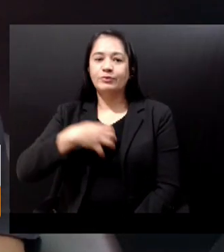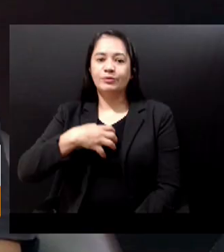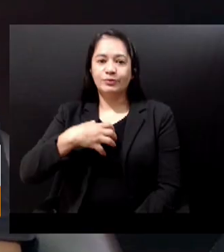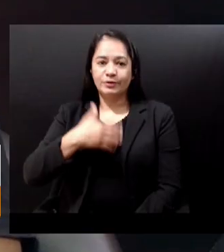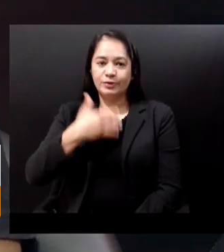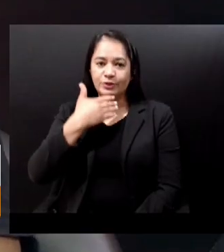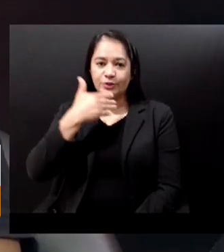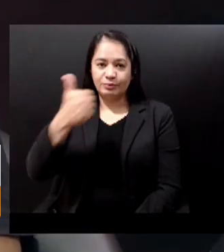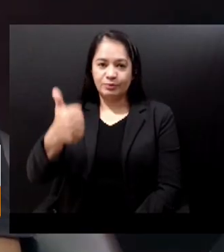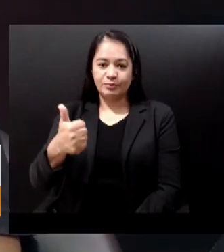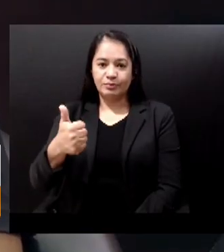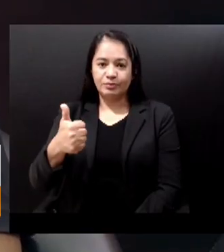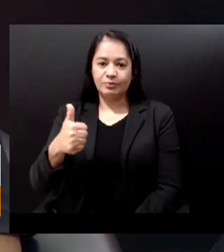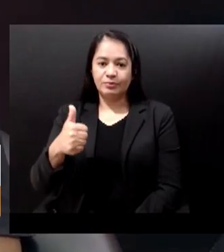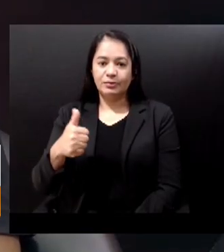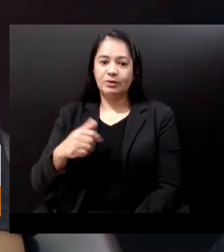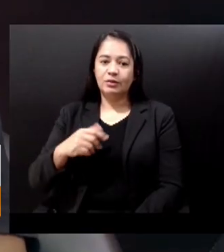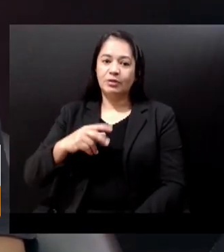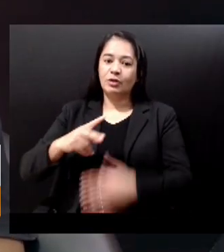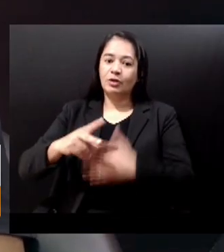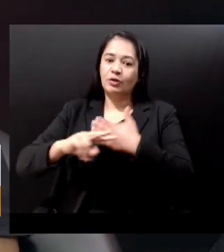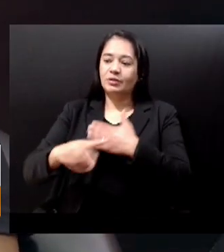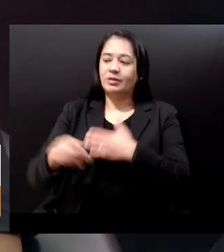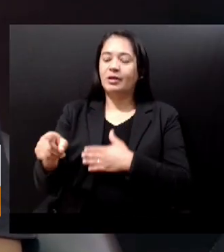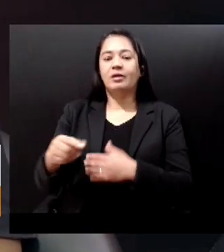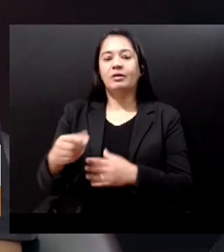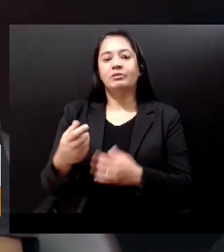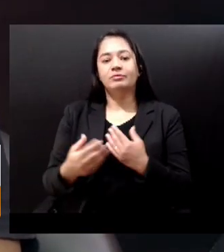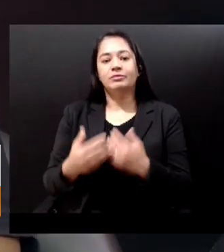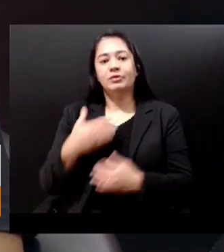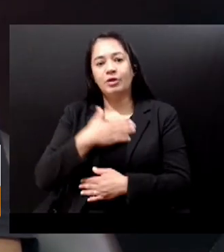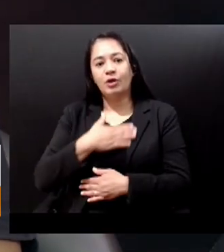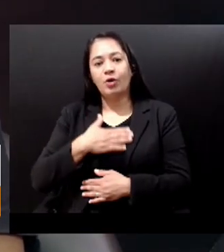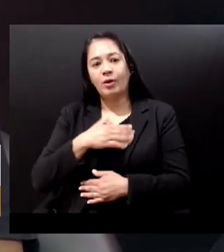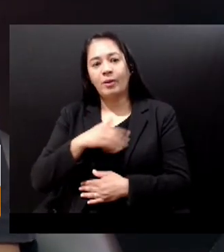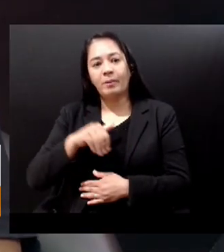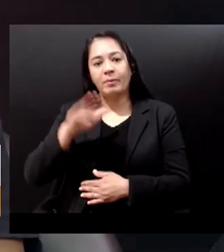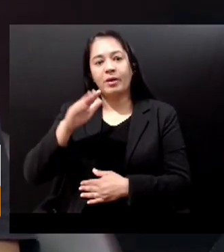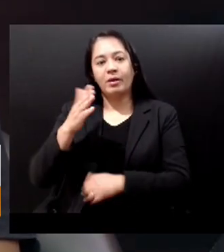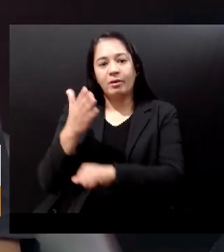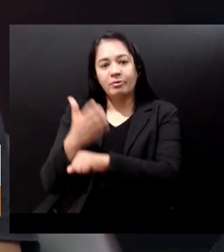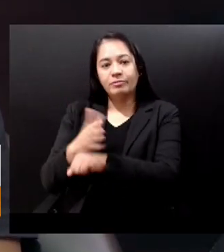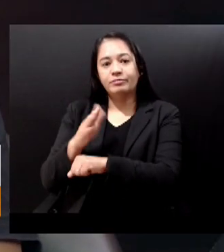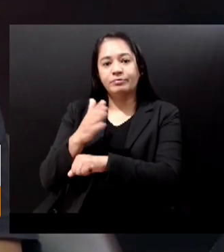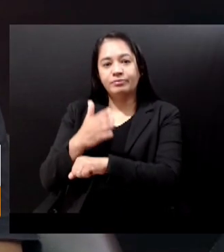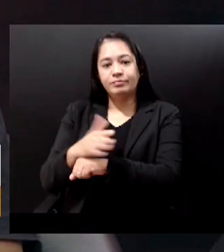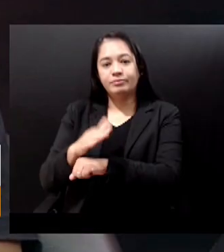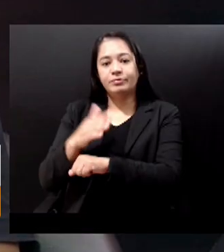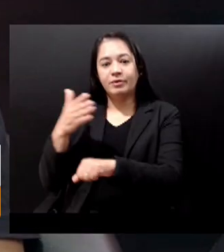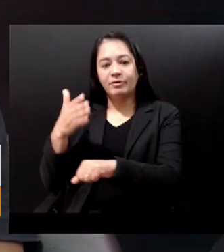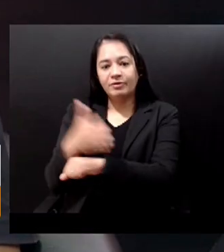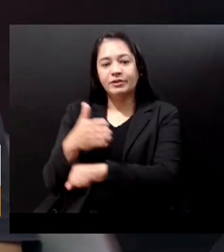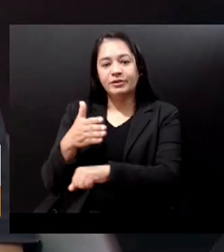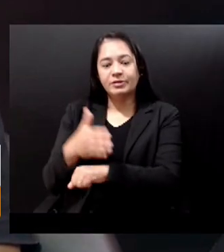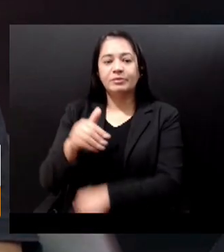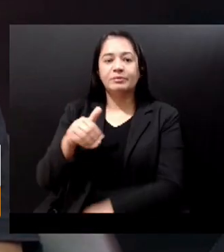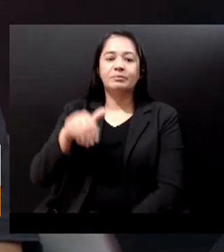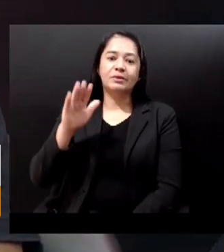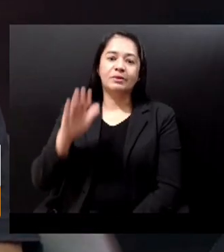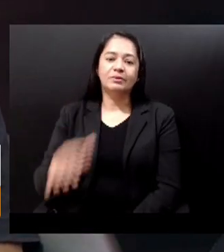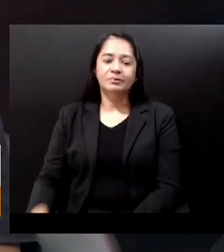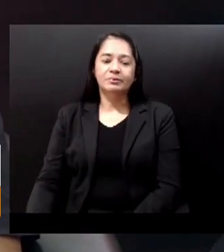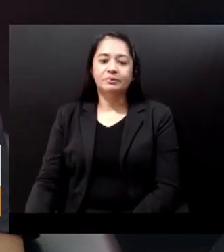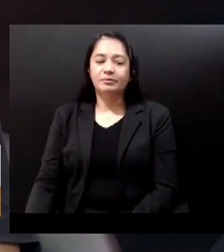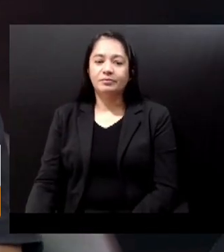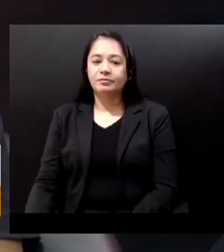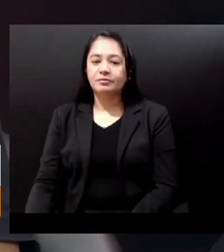aí, consequentemente, ela vai gostando mais, ela vai praticando mais e vai frequentando mais essas aulas ou essa